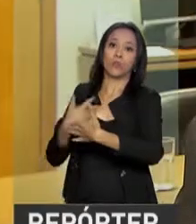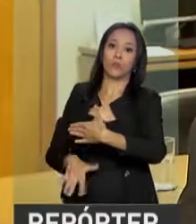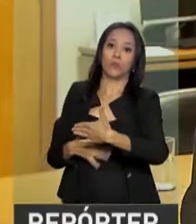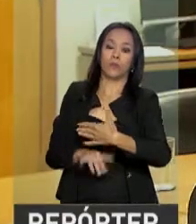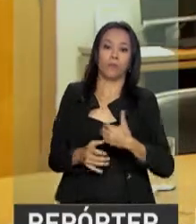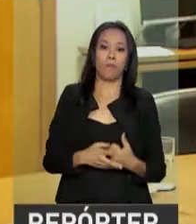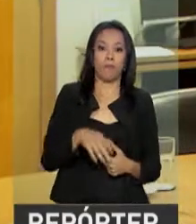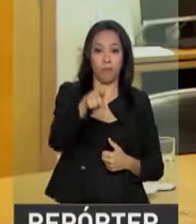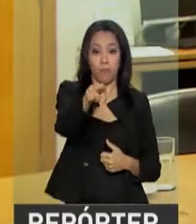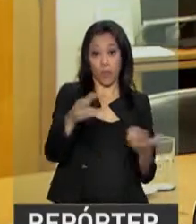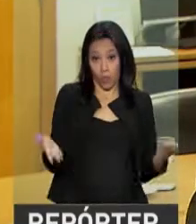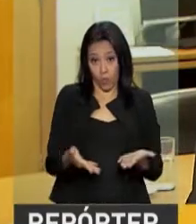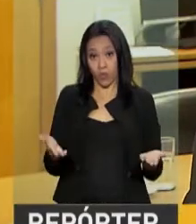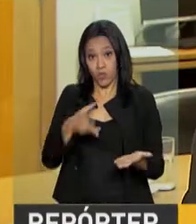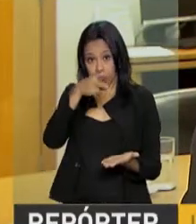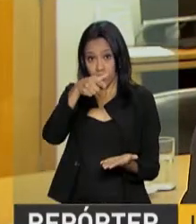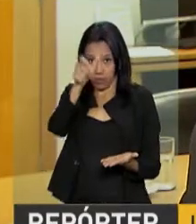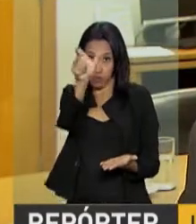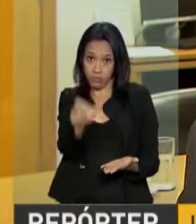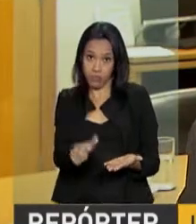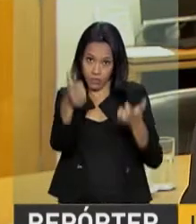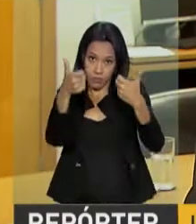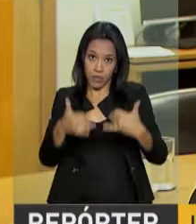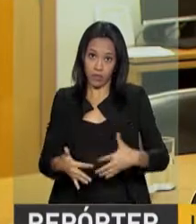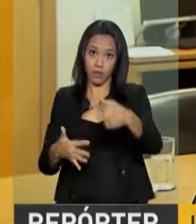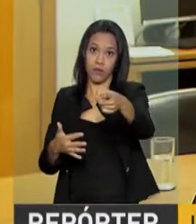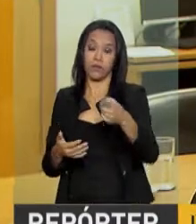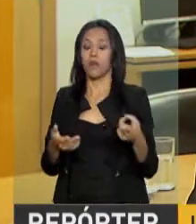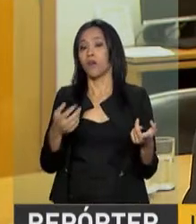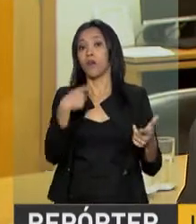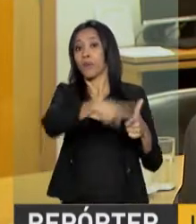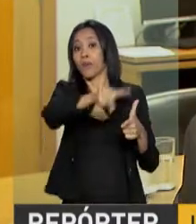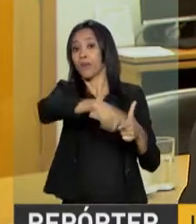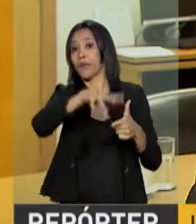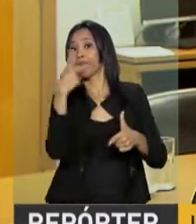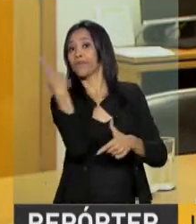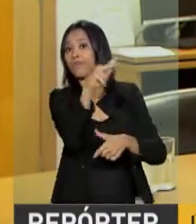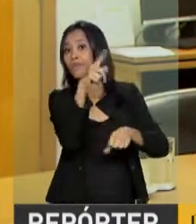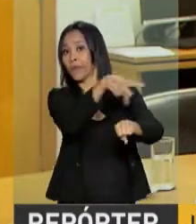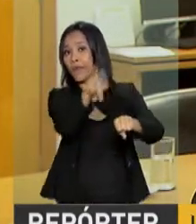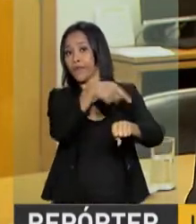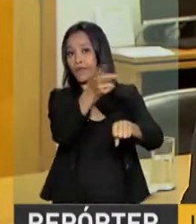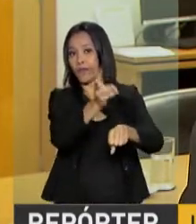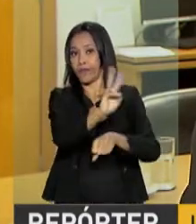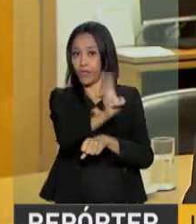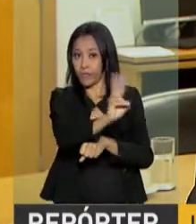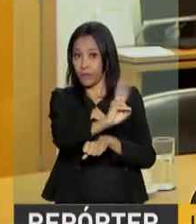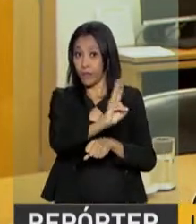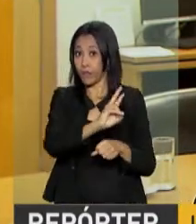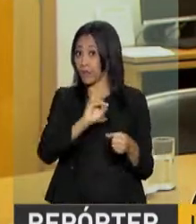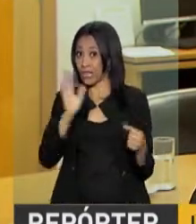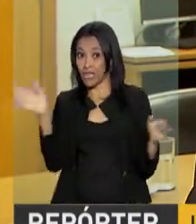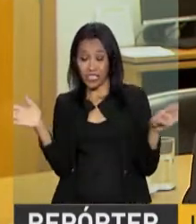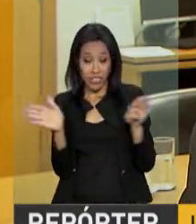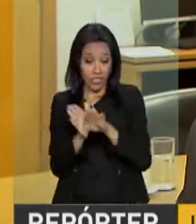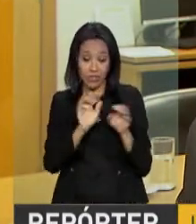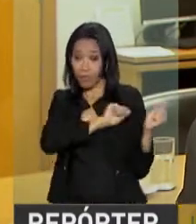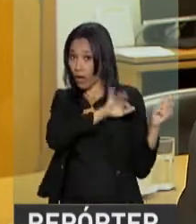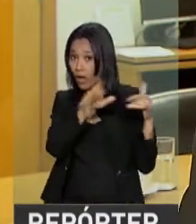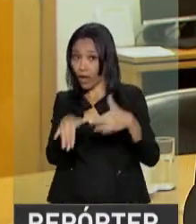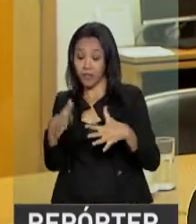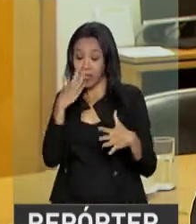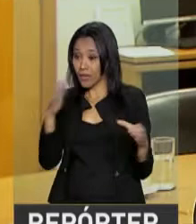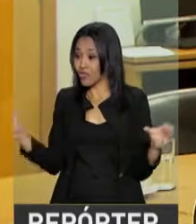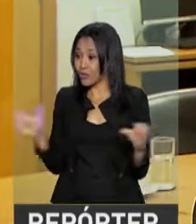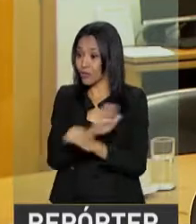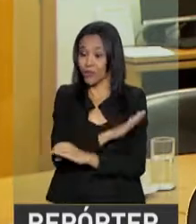nós nos deparamos com a situação migratória governo ela a situação política na venezuela e tem afetado o município está saturado a nossa estrutura